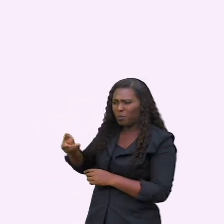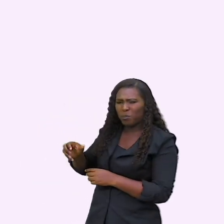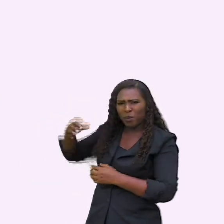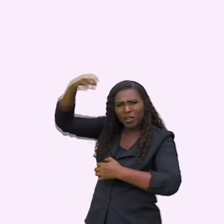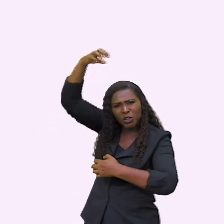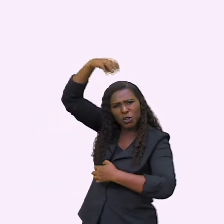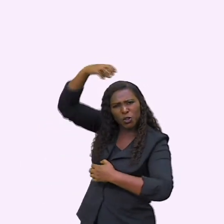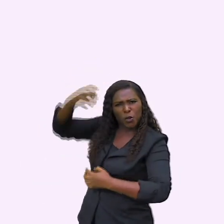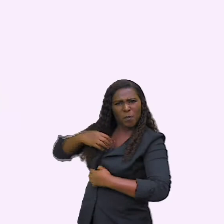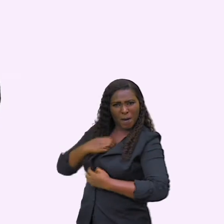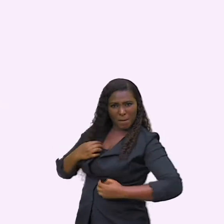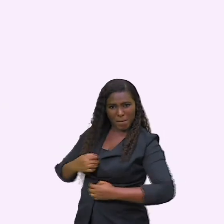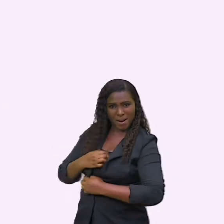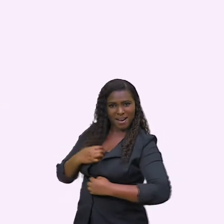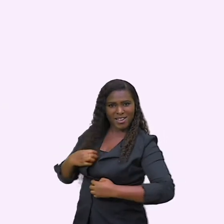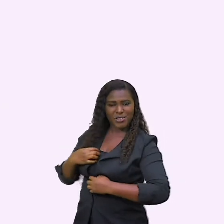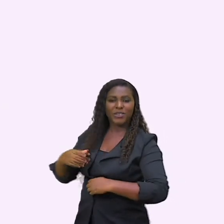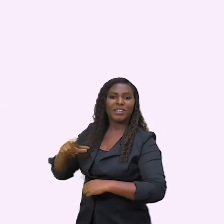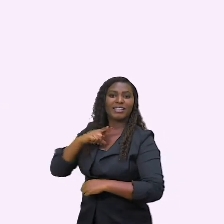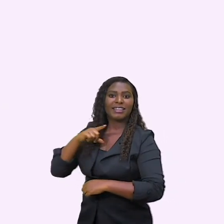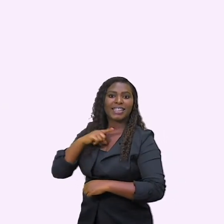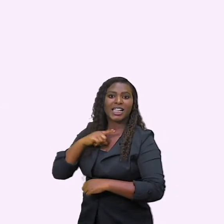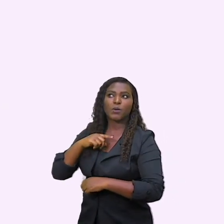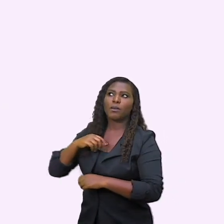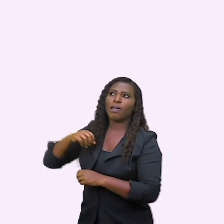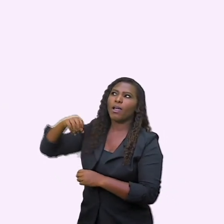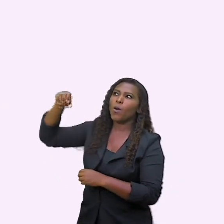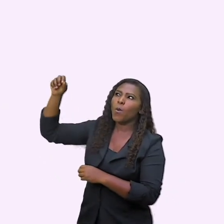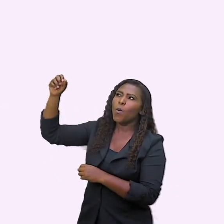a captação é através da luz